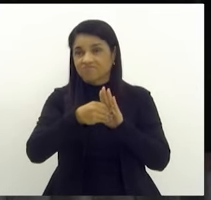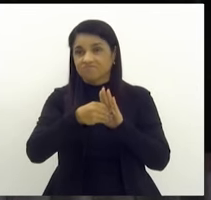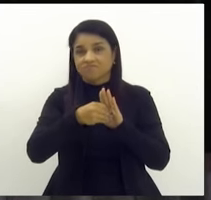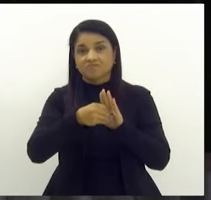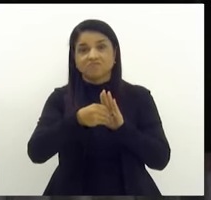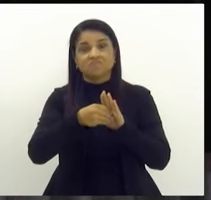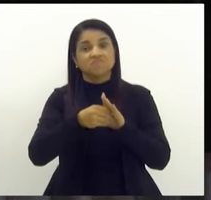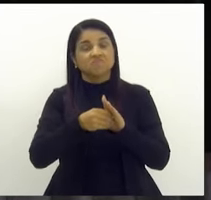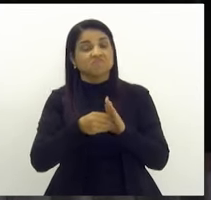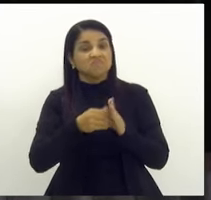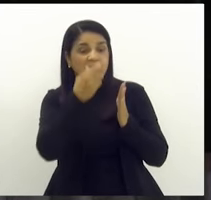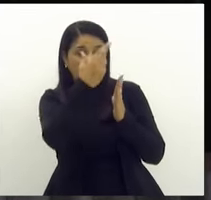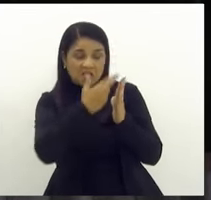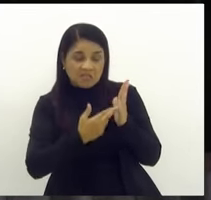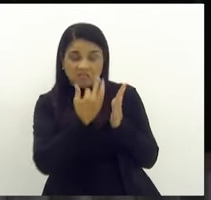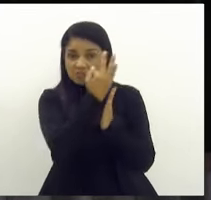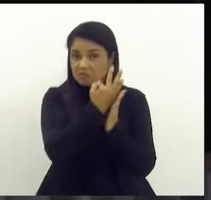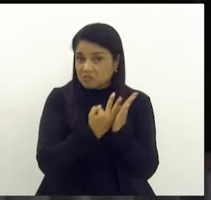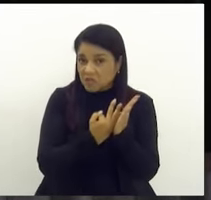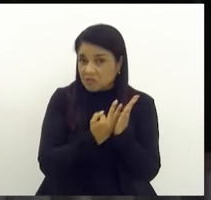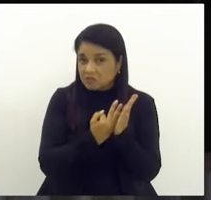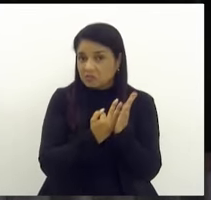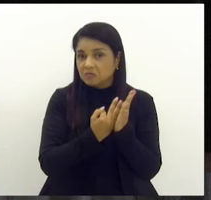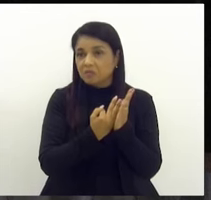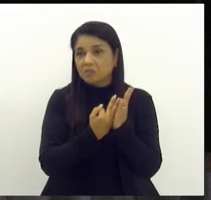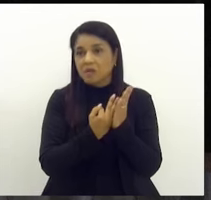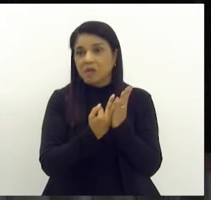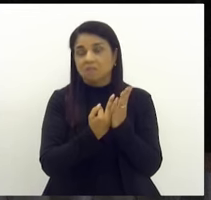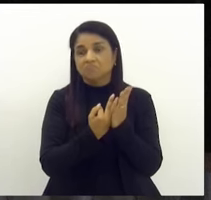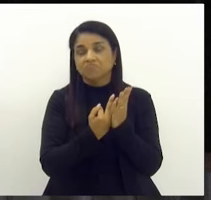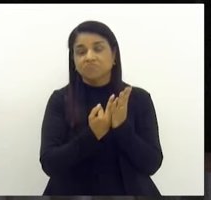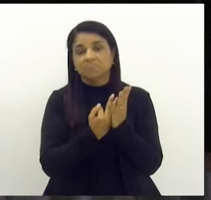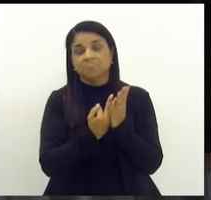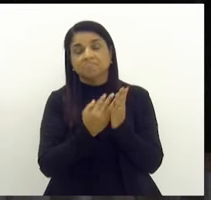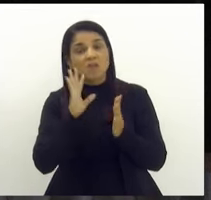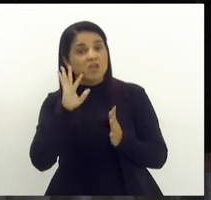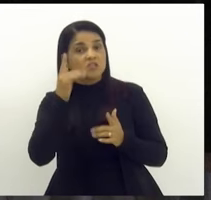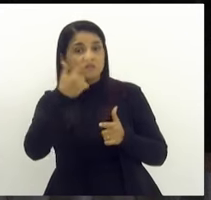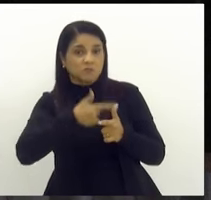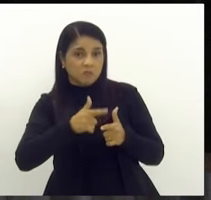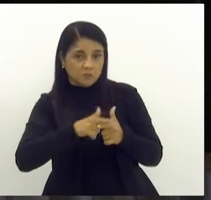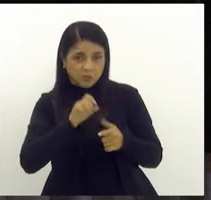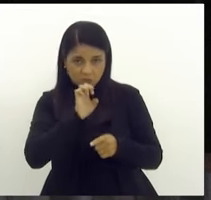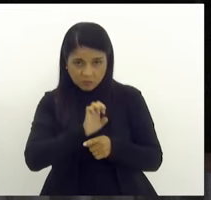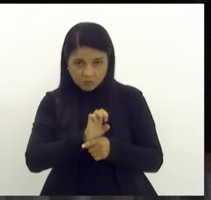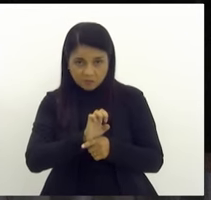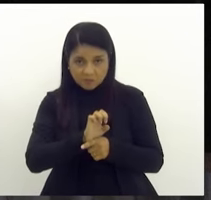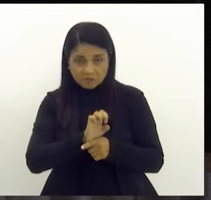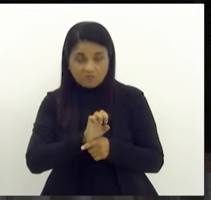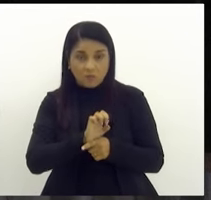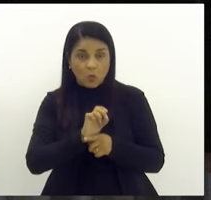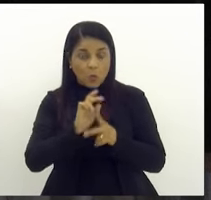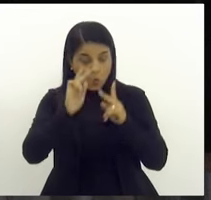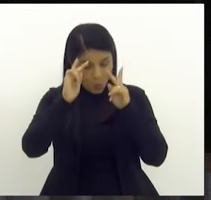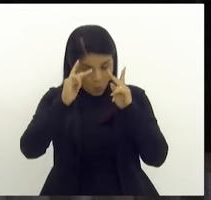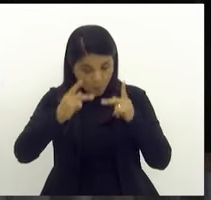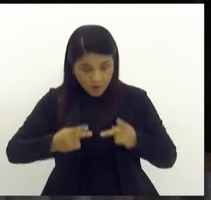aproveitadas A não ser que de redação de texto para poder acomodar a situação do Estado Mas é humanamente